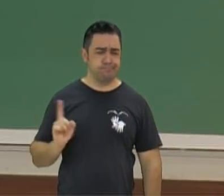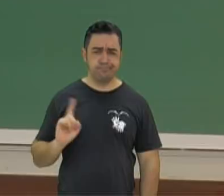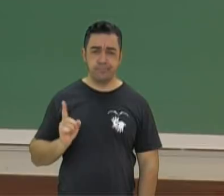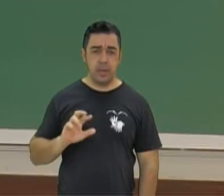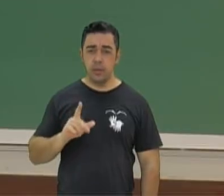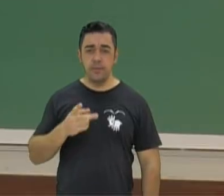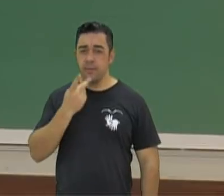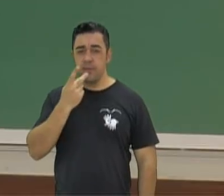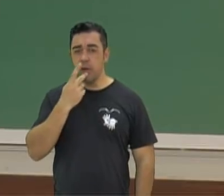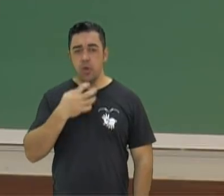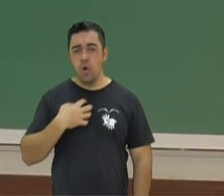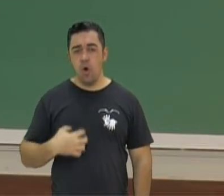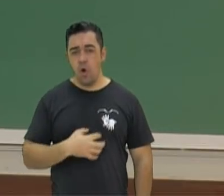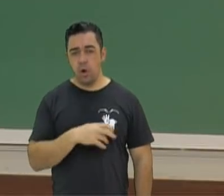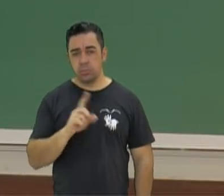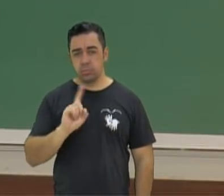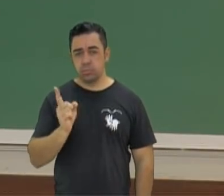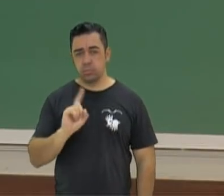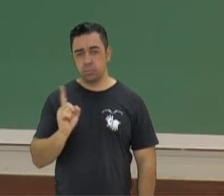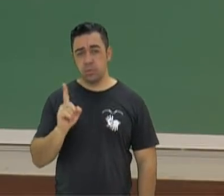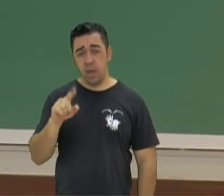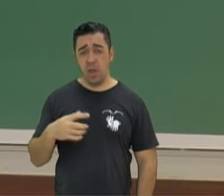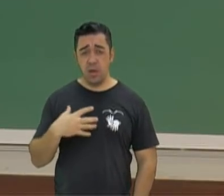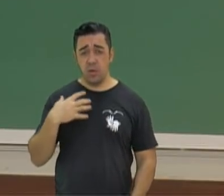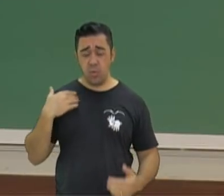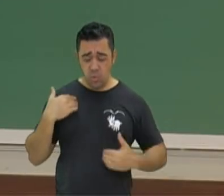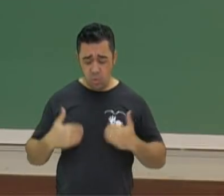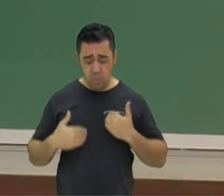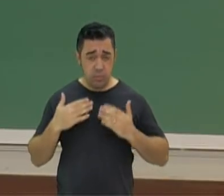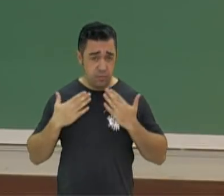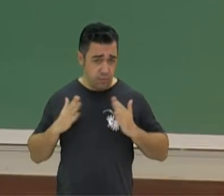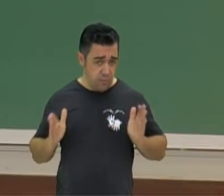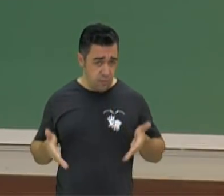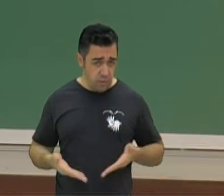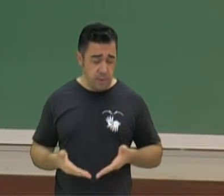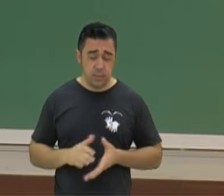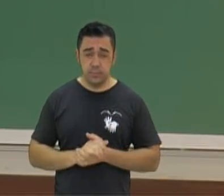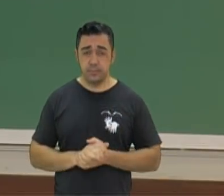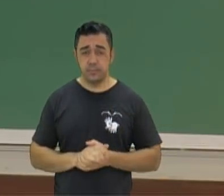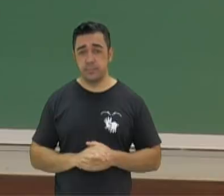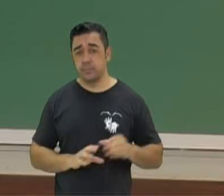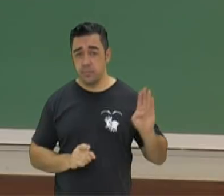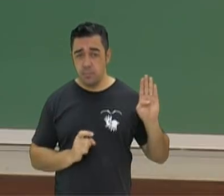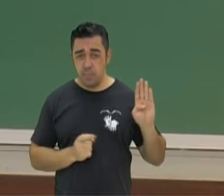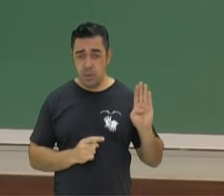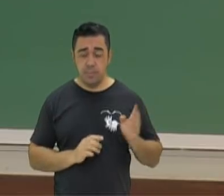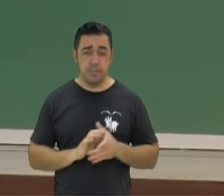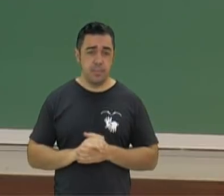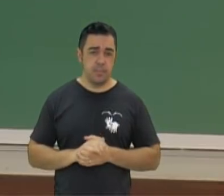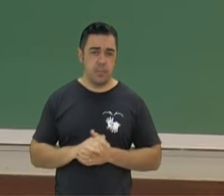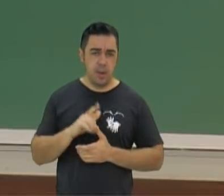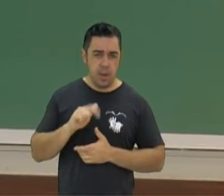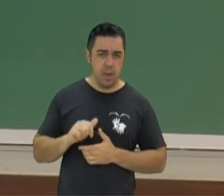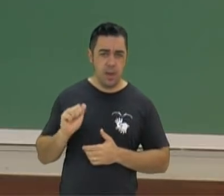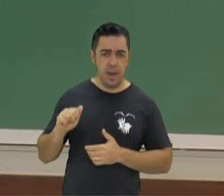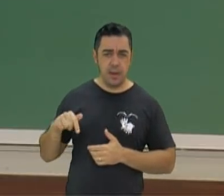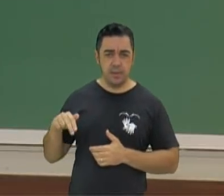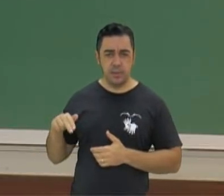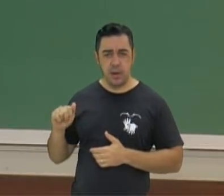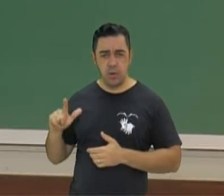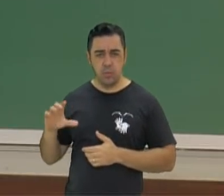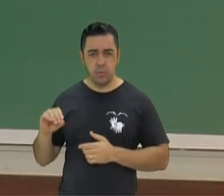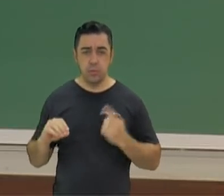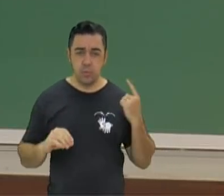órgão específico, na verdade. Ele tá falando ali, né, de formato corpóreo, então não pode ser. Letra B. São análogos em 1